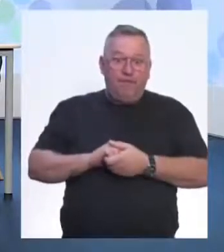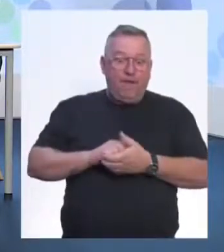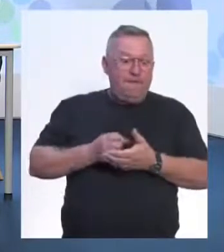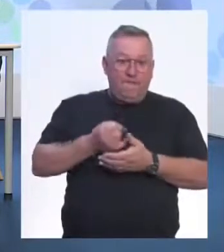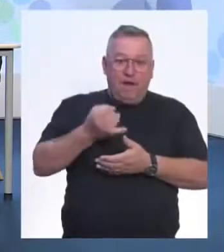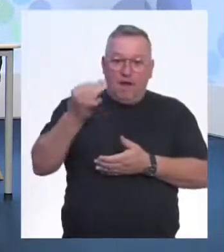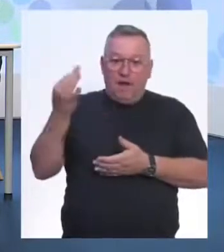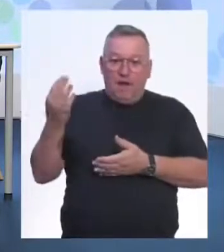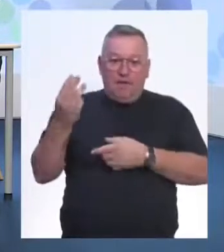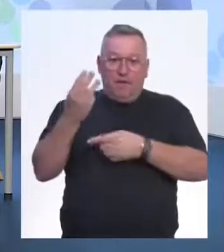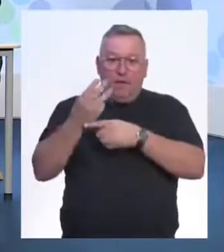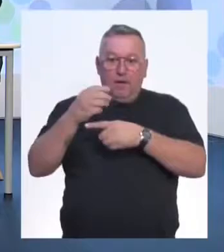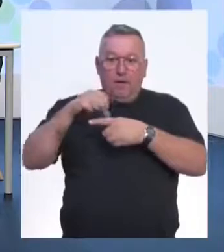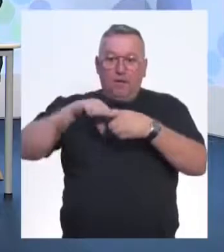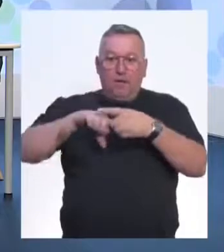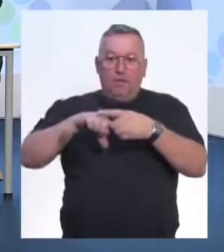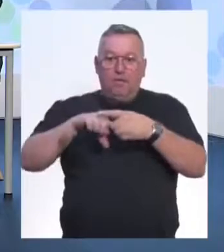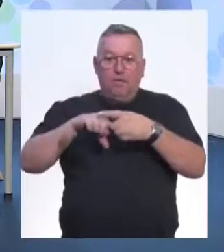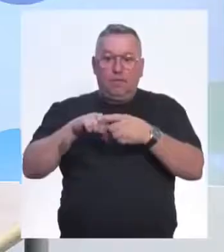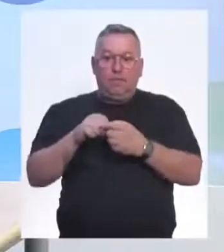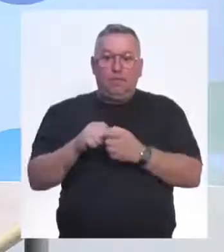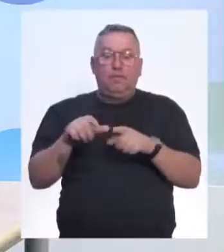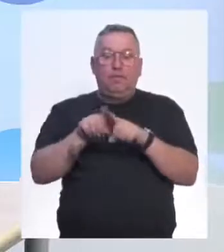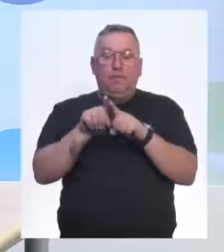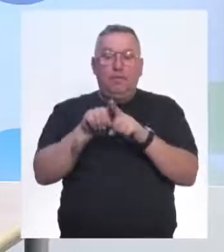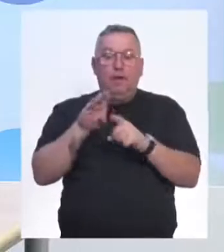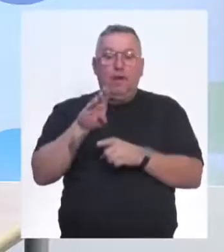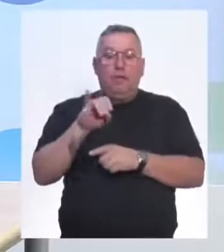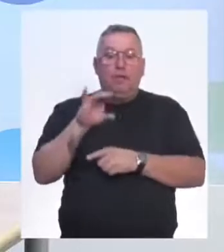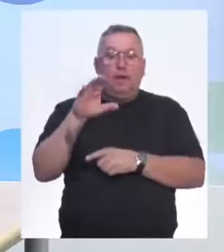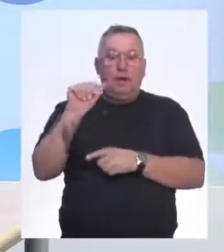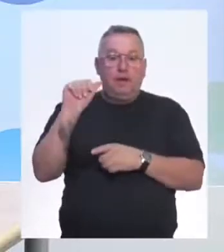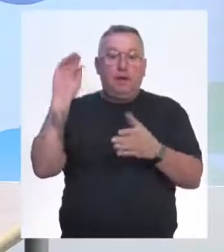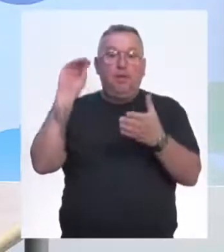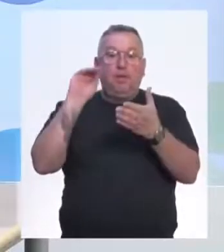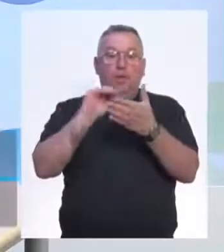Vários e vários. A Bianca Cristina,